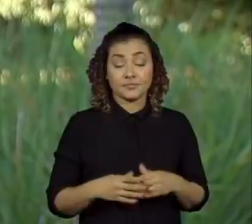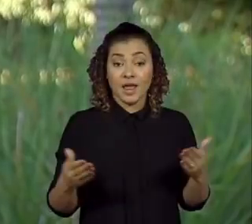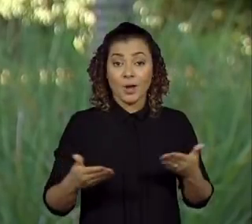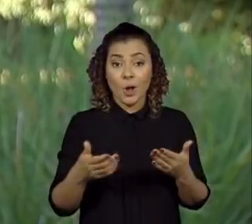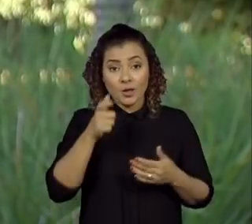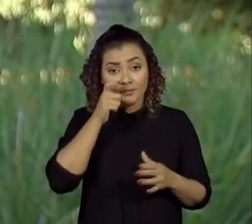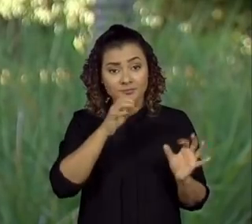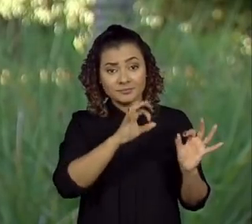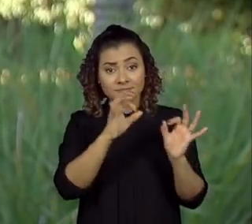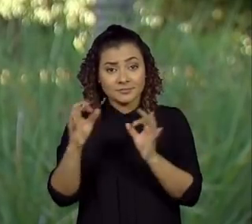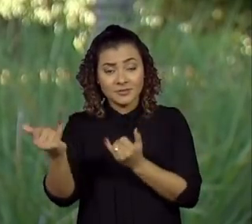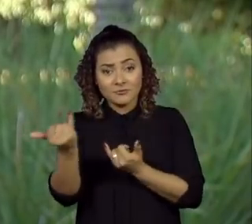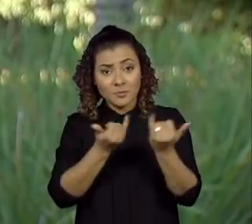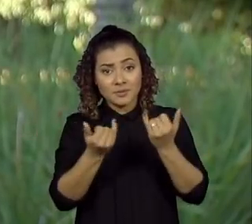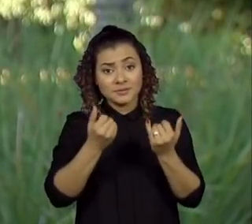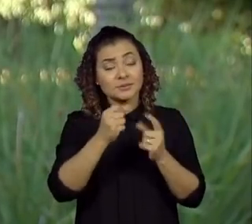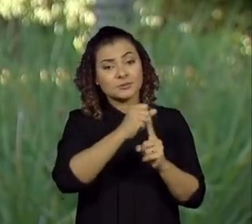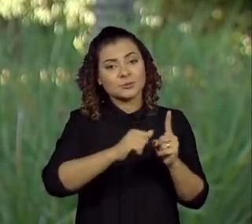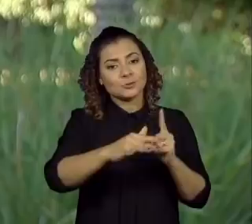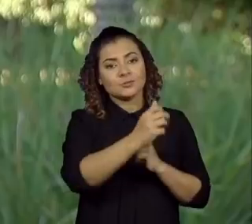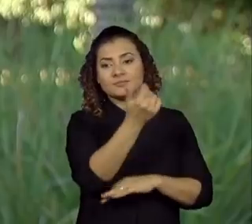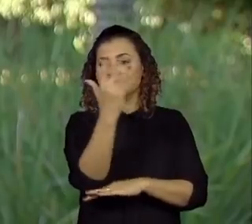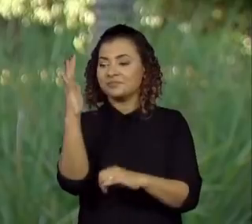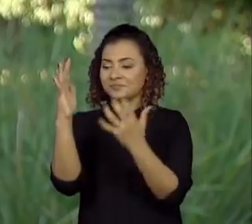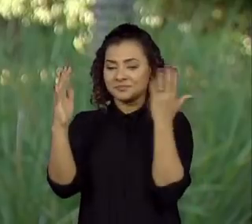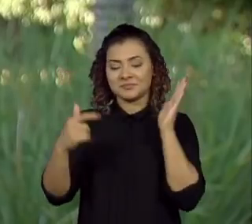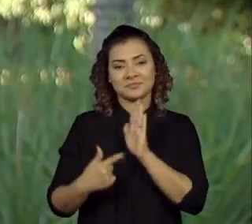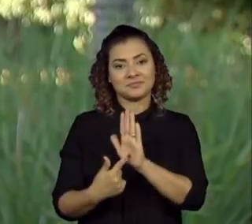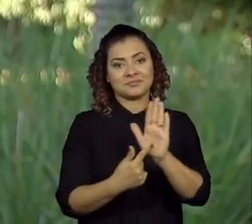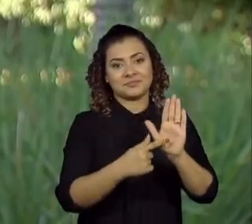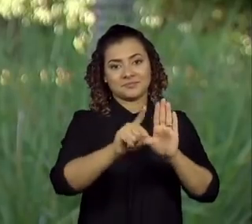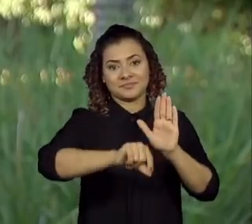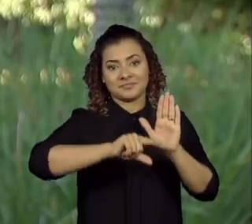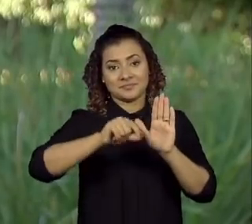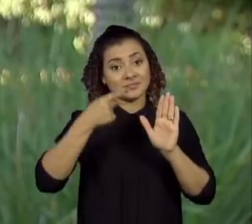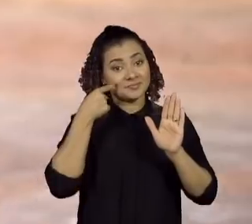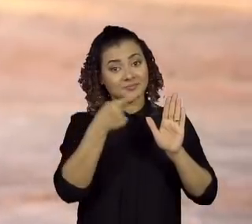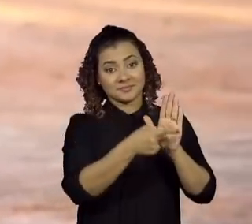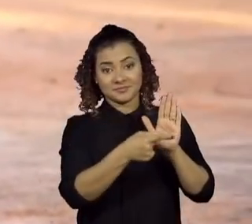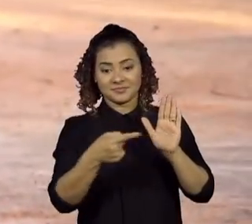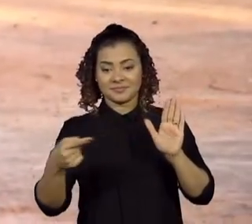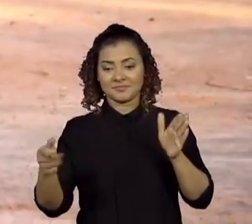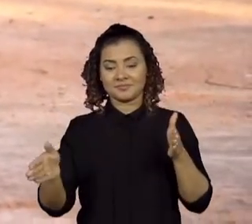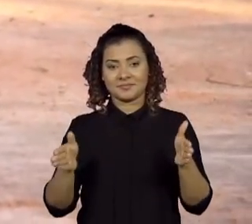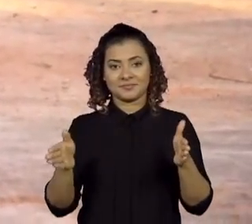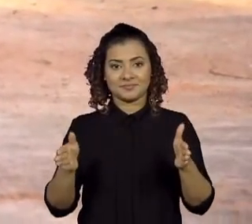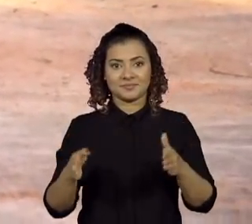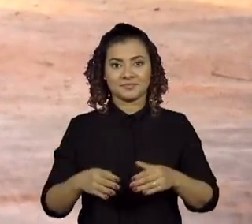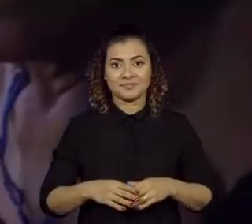Agora, você acompanha as notícias socioambientais que tiveram destaque na semana.